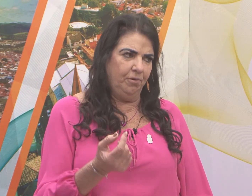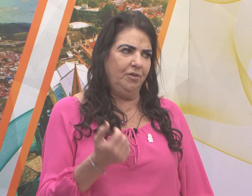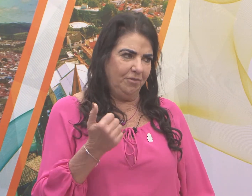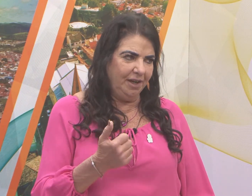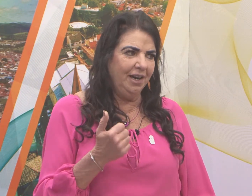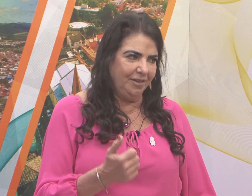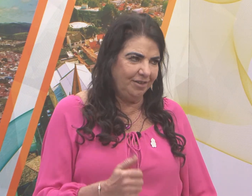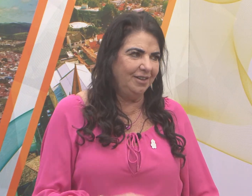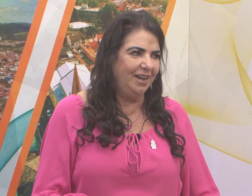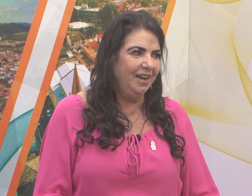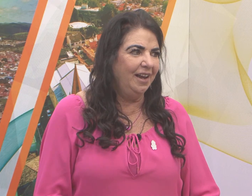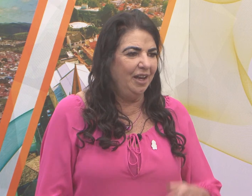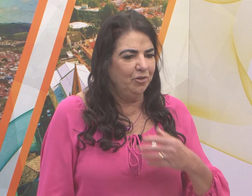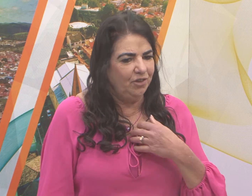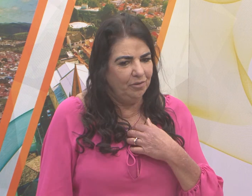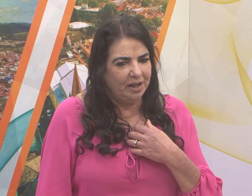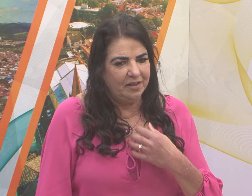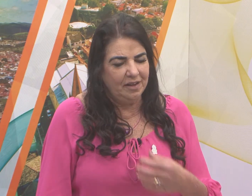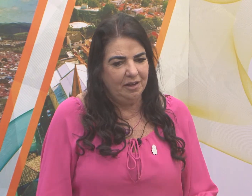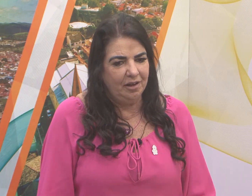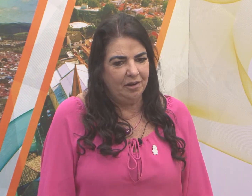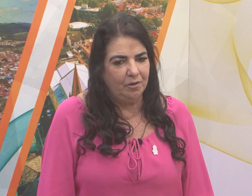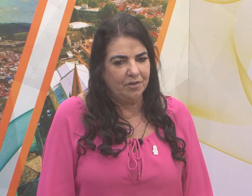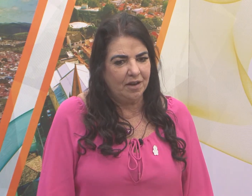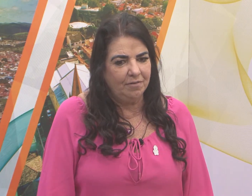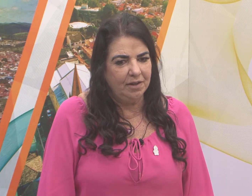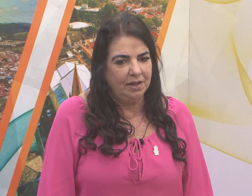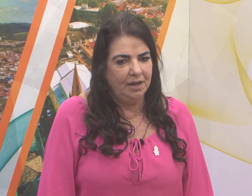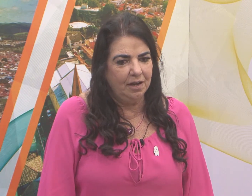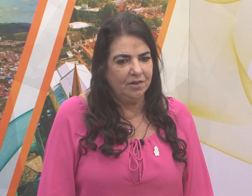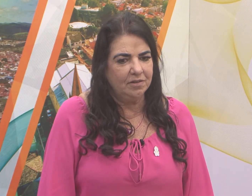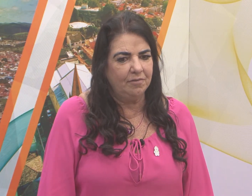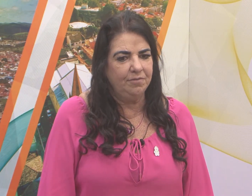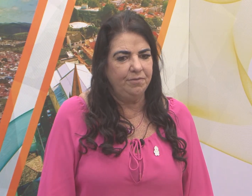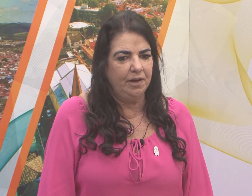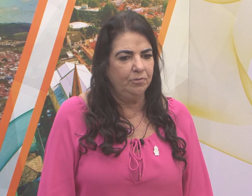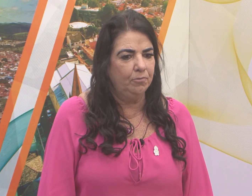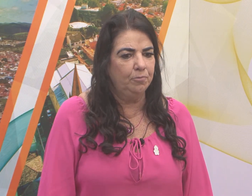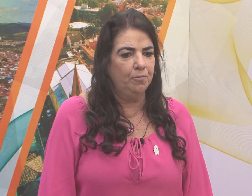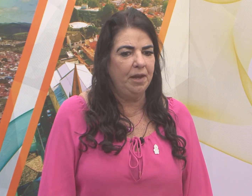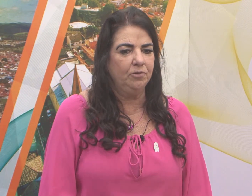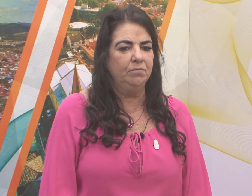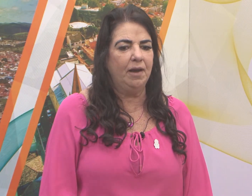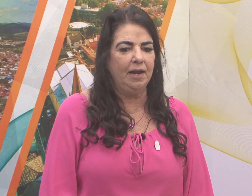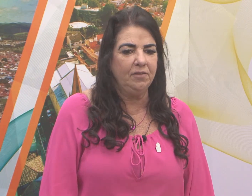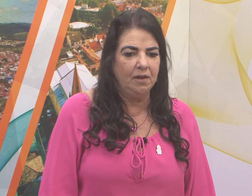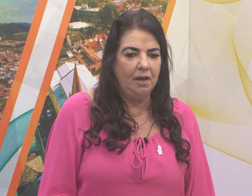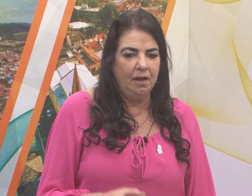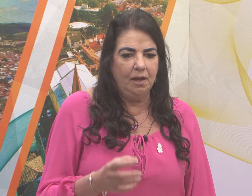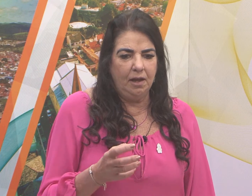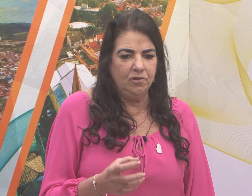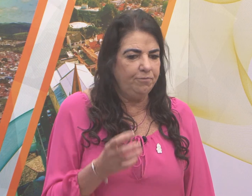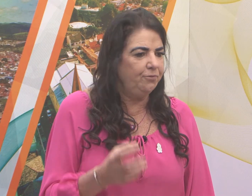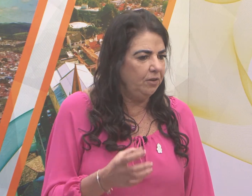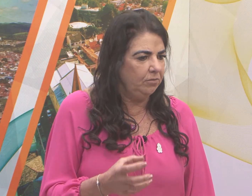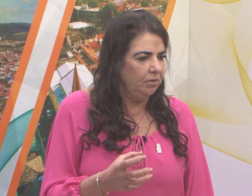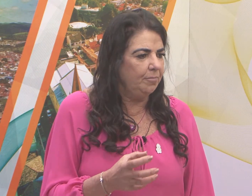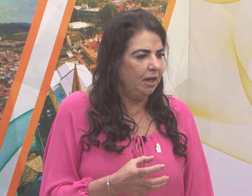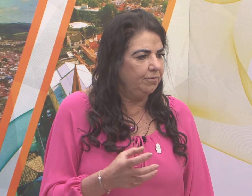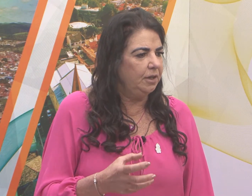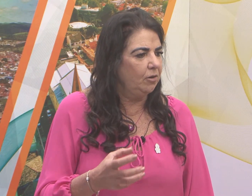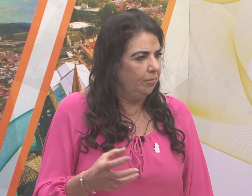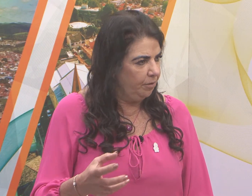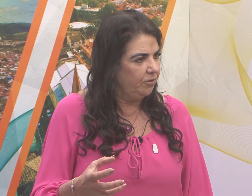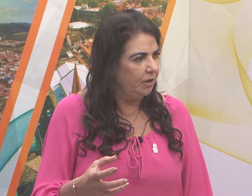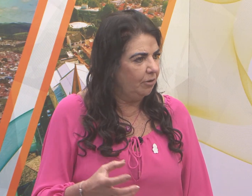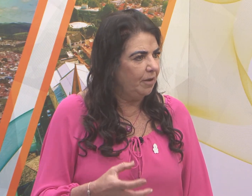rebolado depois foi grande, né? Eu digo que assim, eu achava que a gente estava vivendo um momento mais difícil da